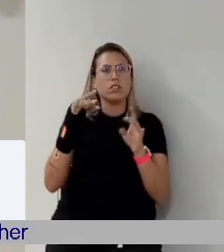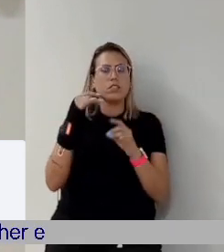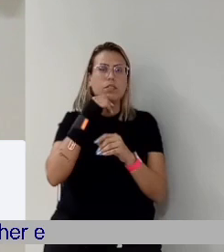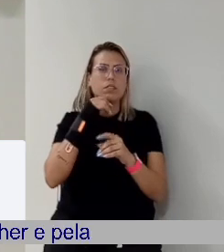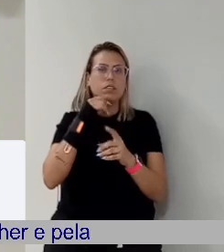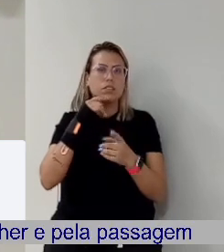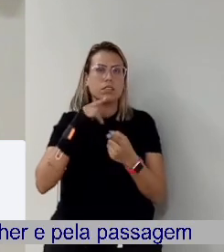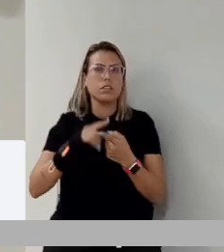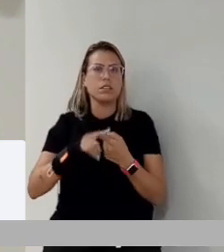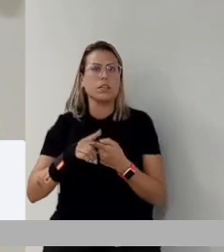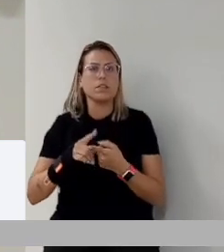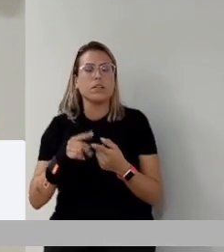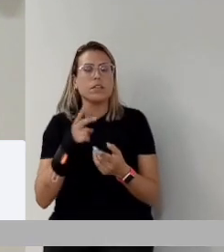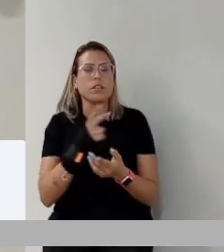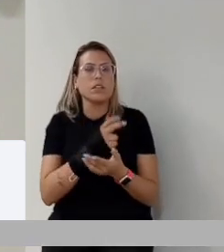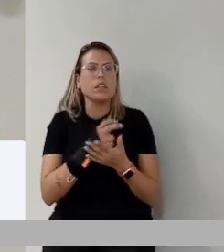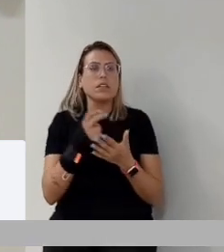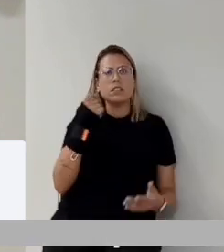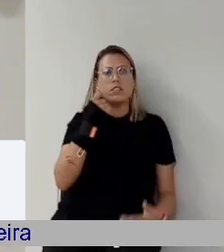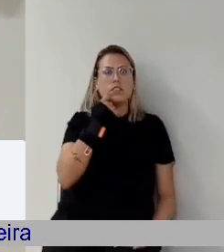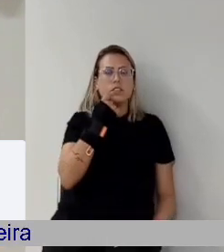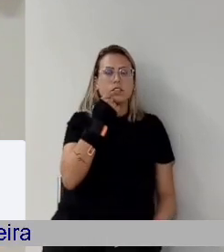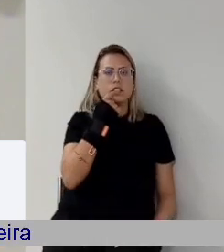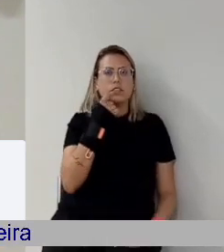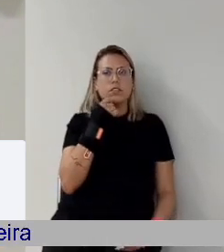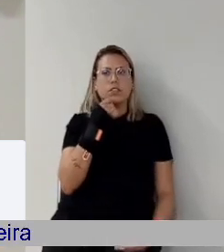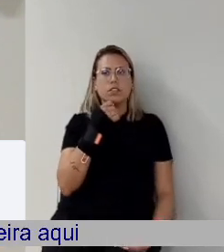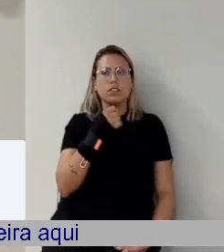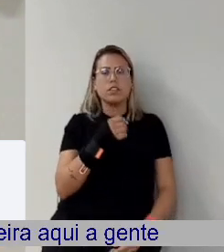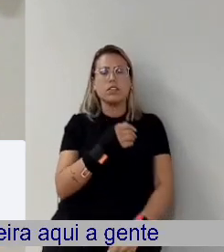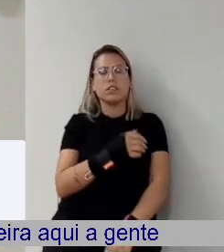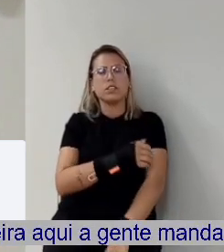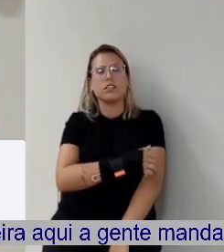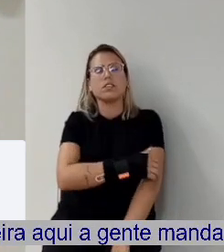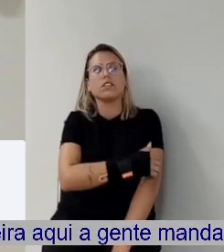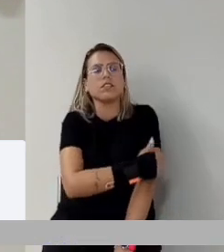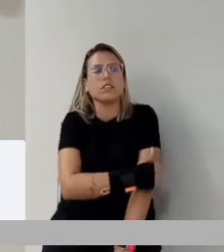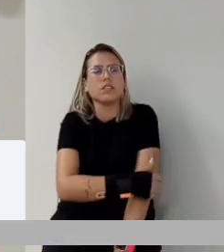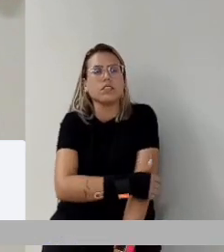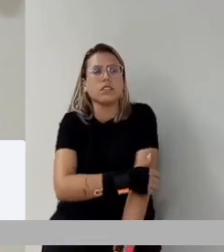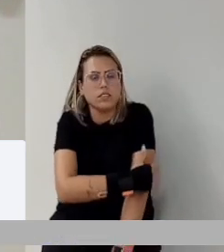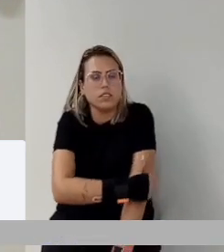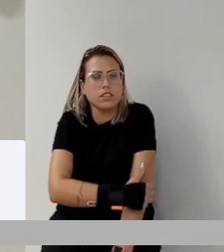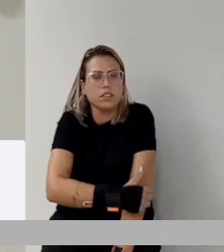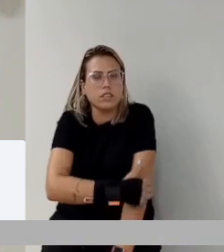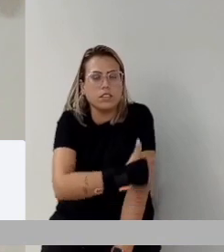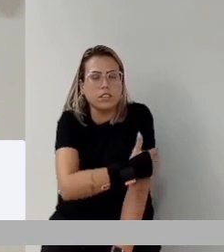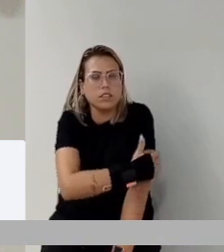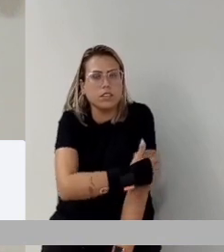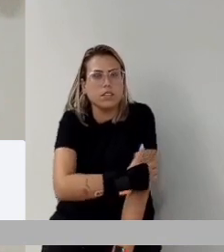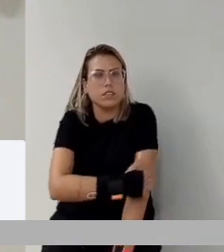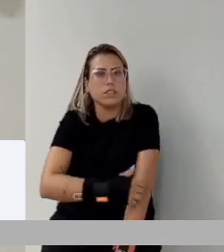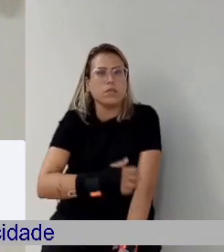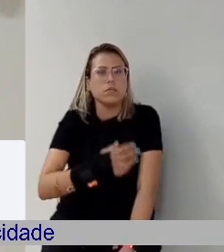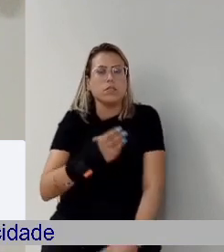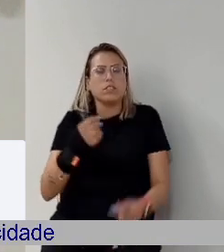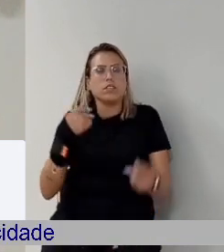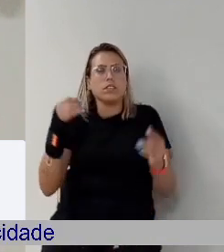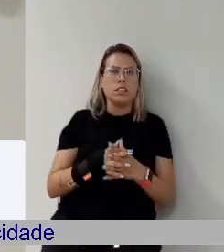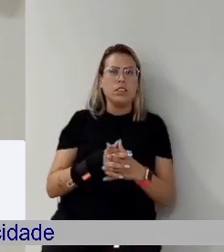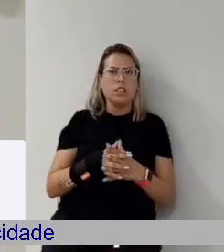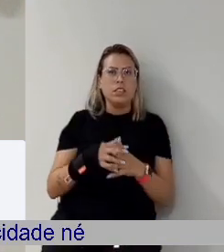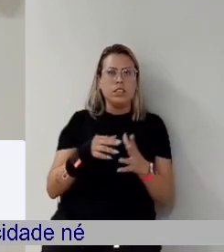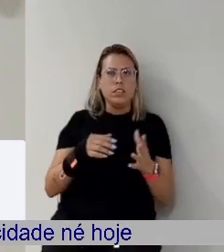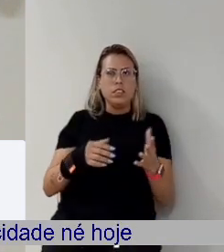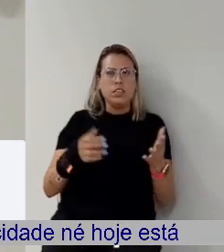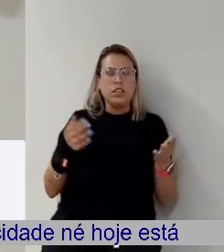passagem do seu aniversário também na sexta-feira aqui a gente manda aqui um forte abraço desejar muita felicidade né Hoje